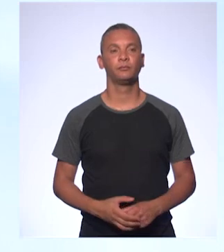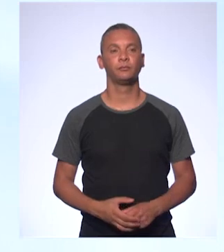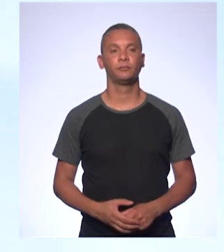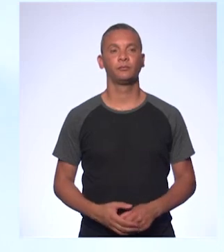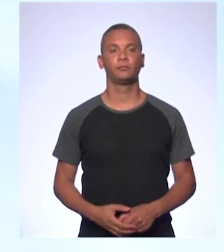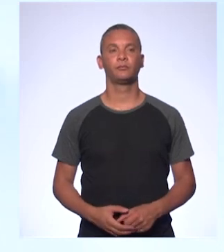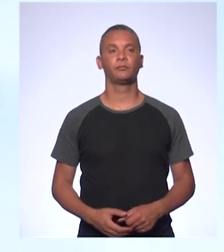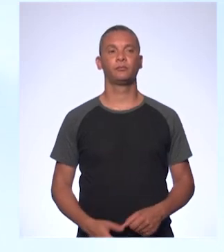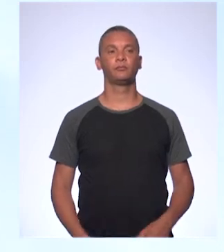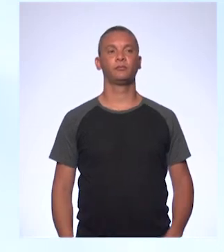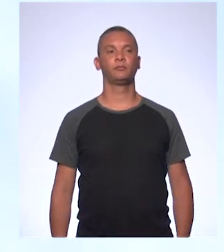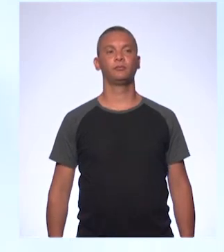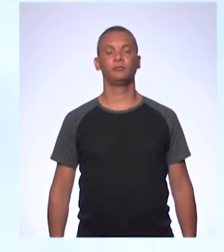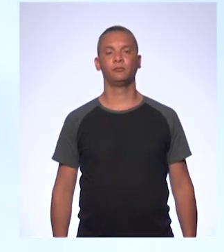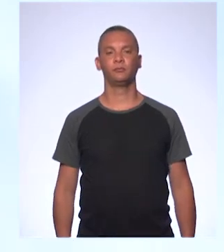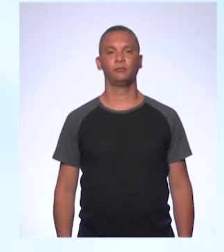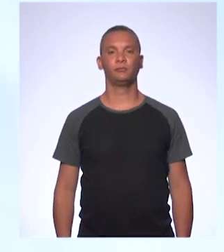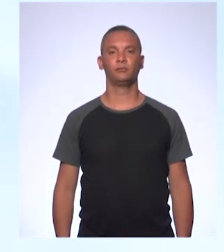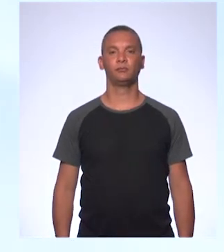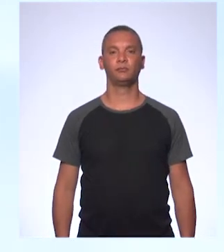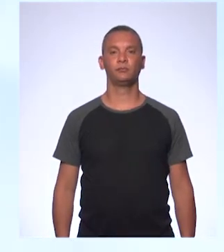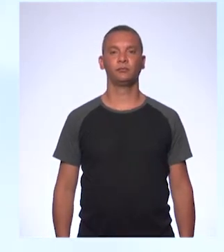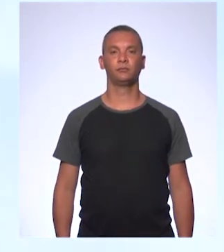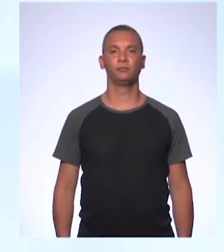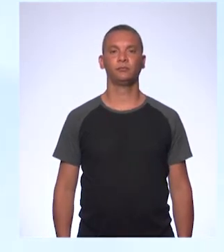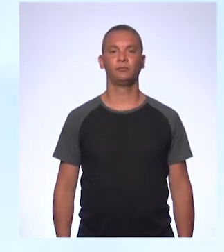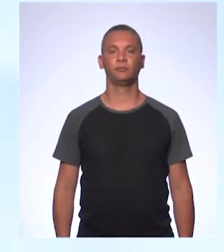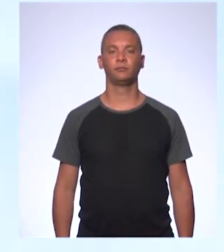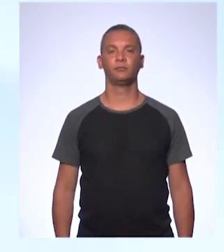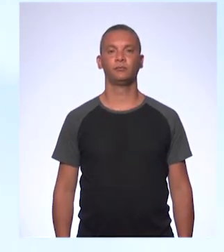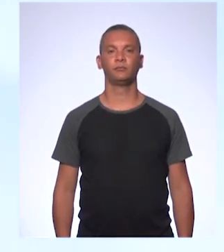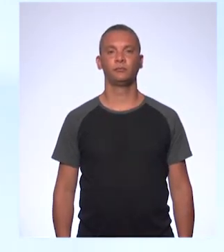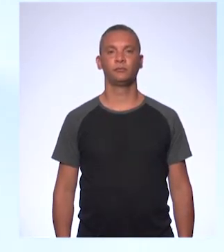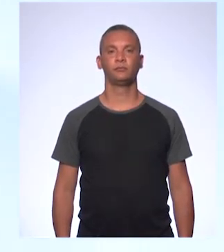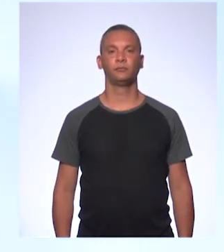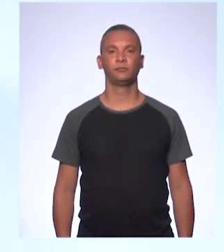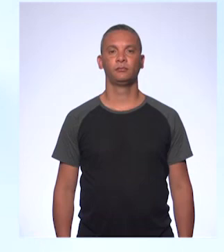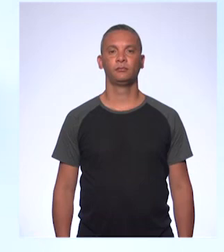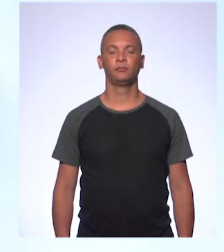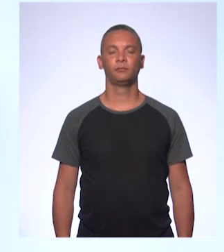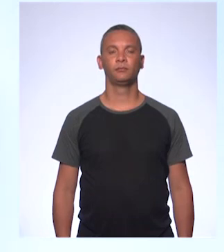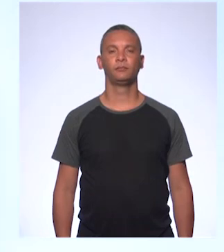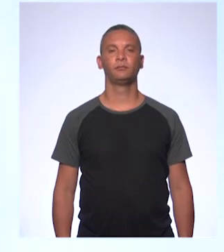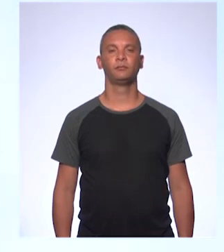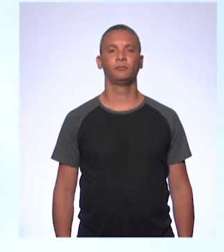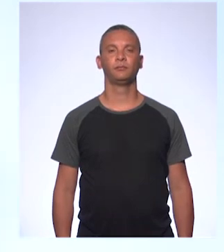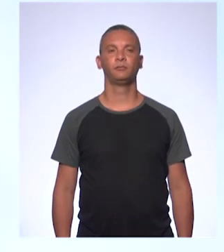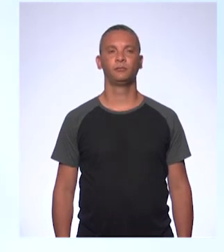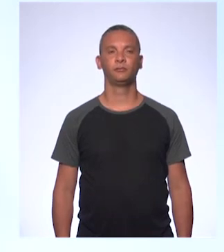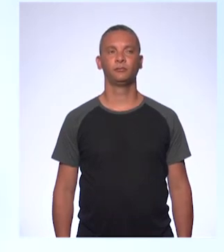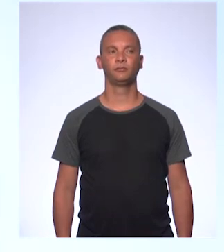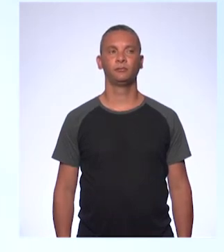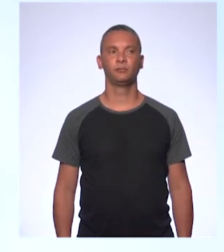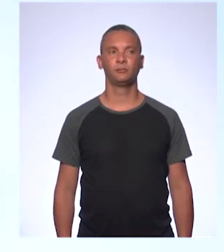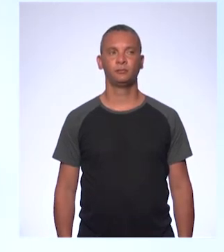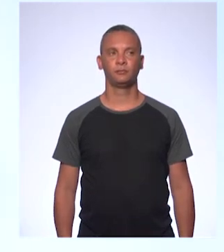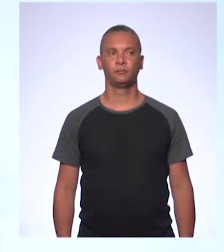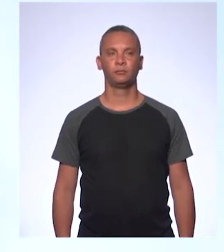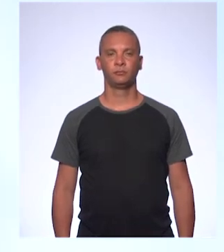y precario de ti mismo, algo que es tuyo, pero no es tu cuerpo,